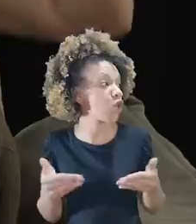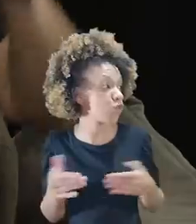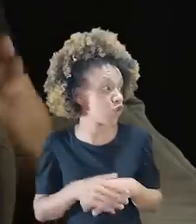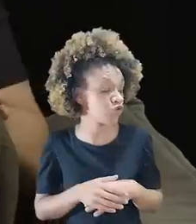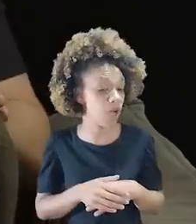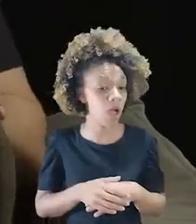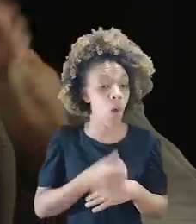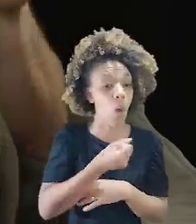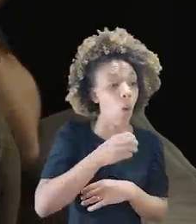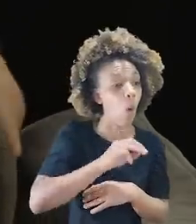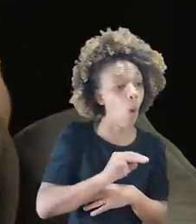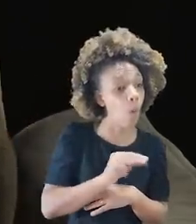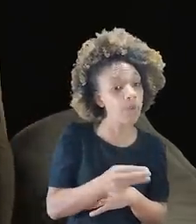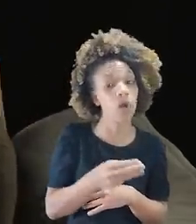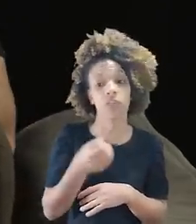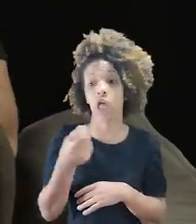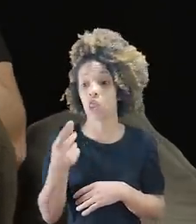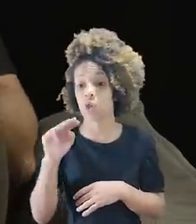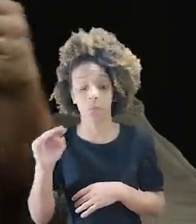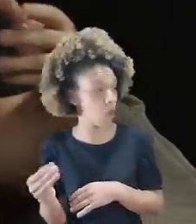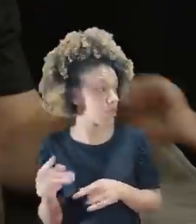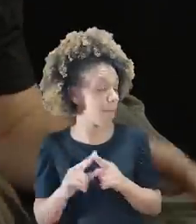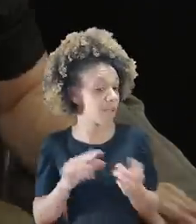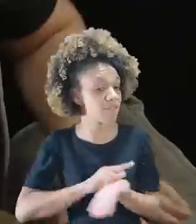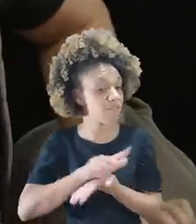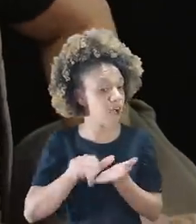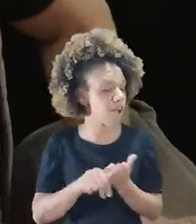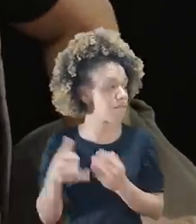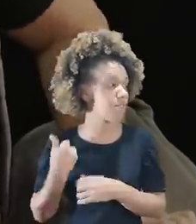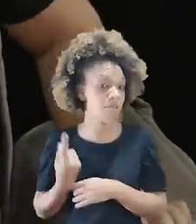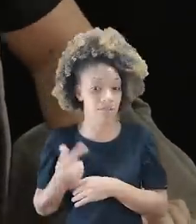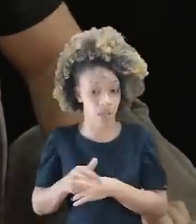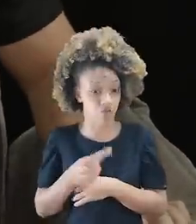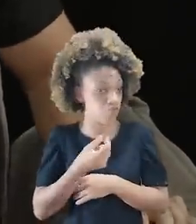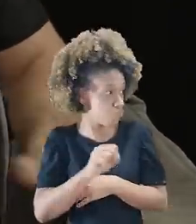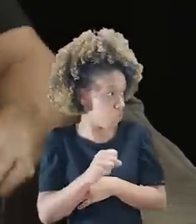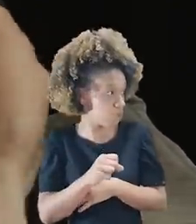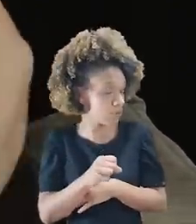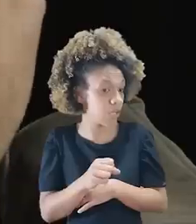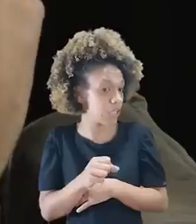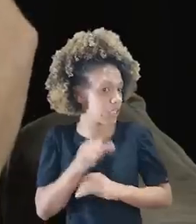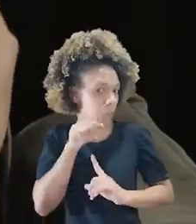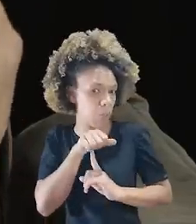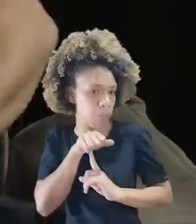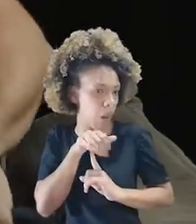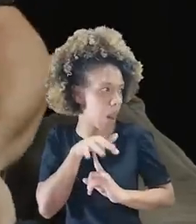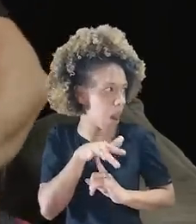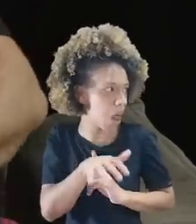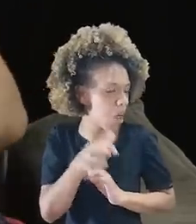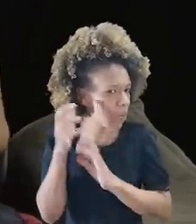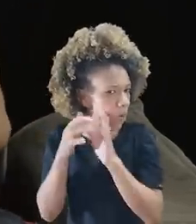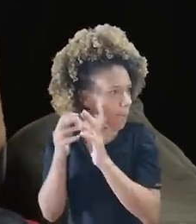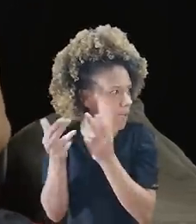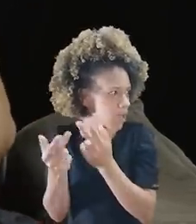que fala para oito outra fala para 12 Mas tem várias digamos pessoas com 17 18 anos que estão bombando com a mesma cabeça que